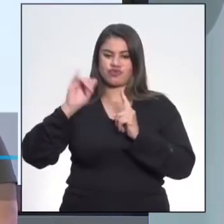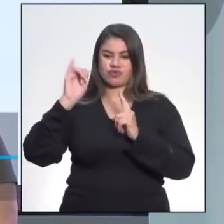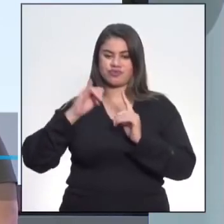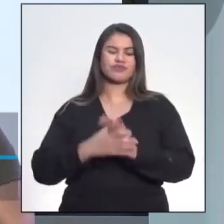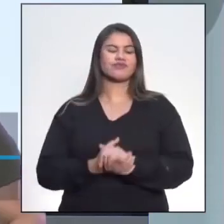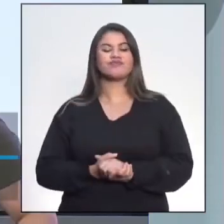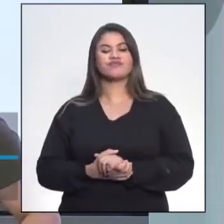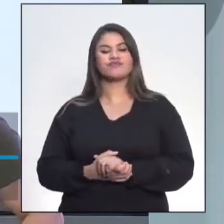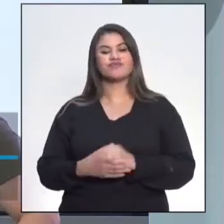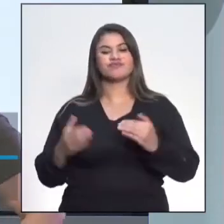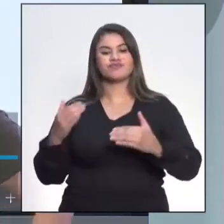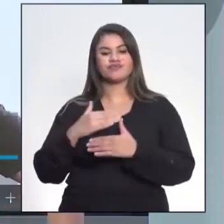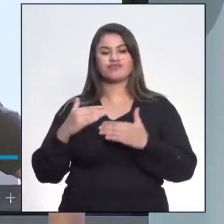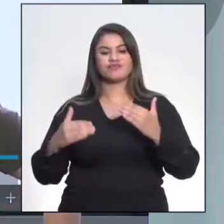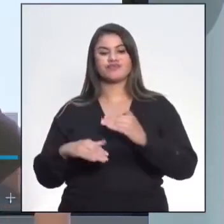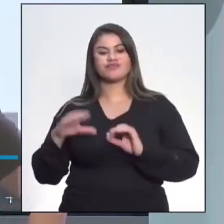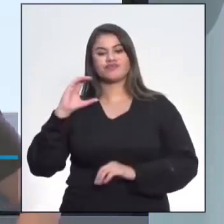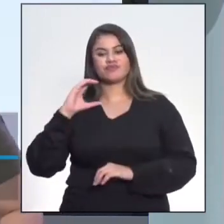C, por favor.